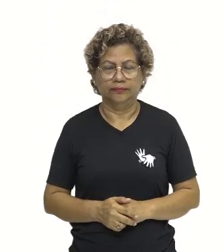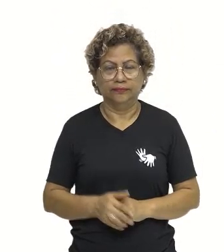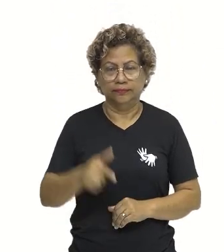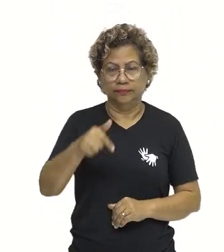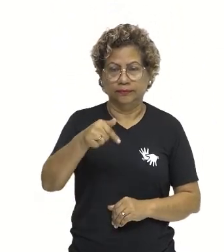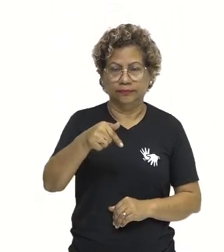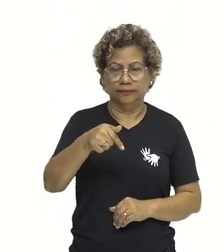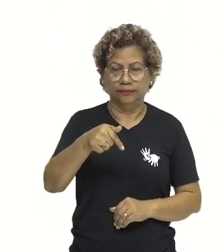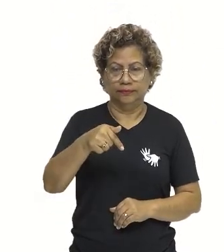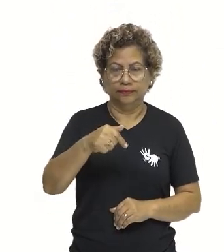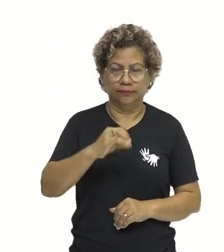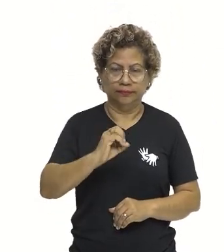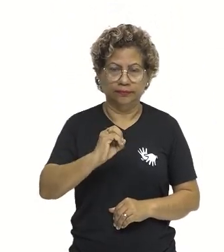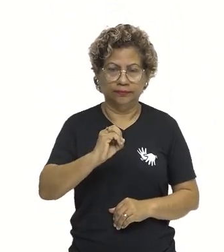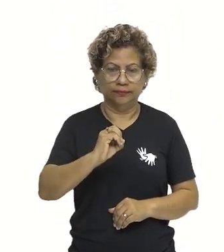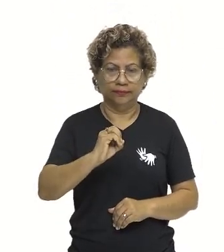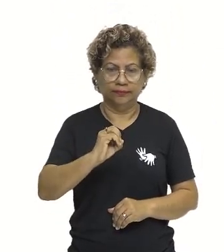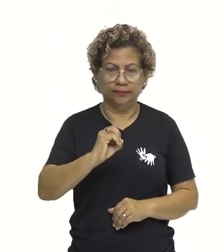70